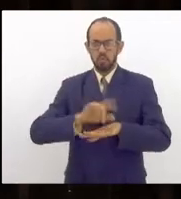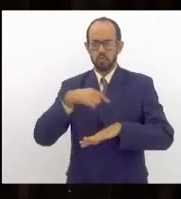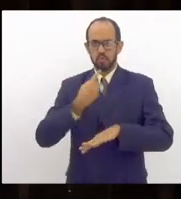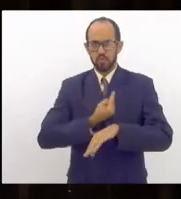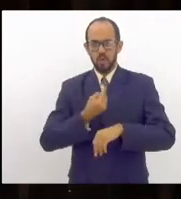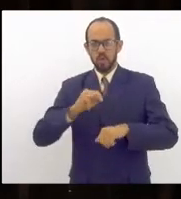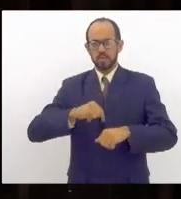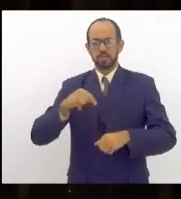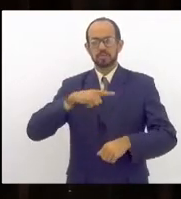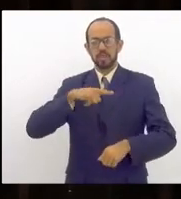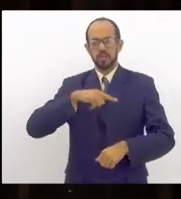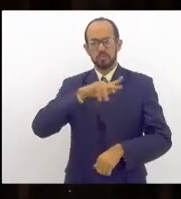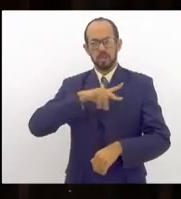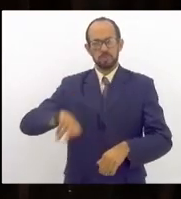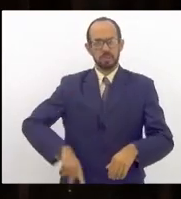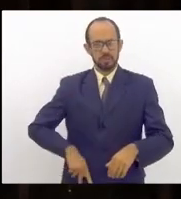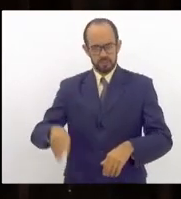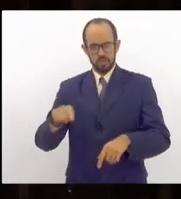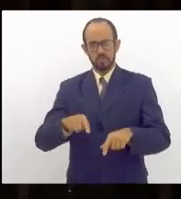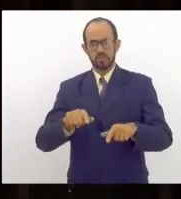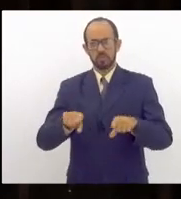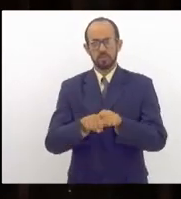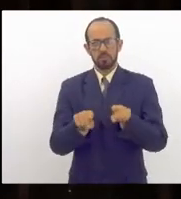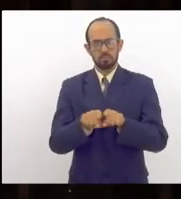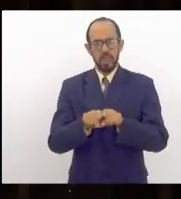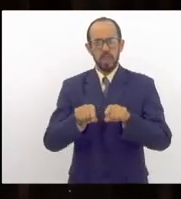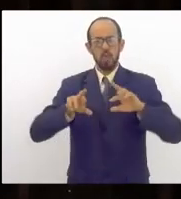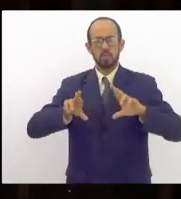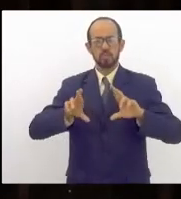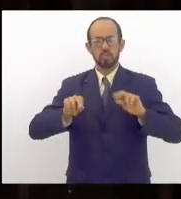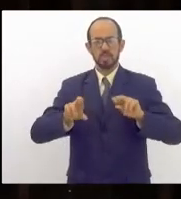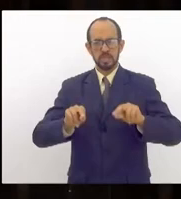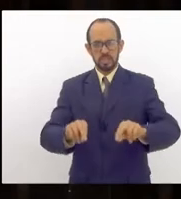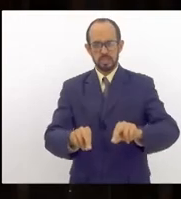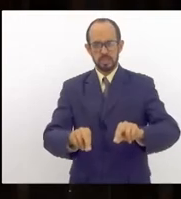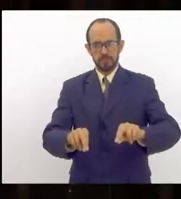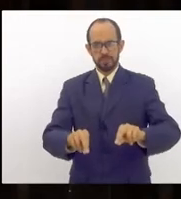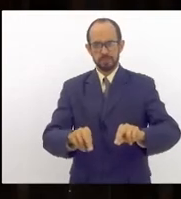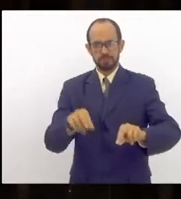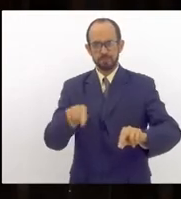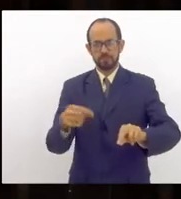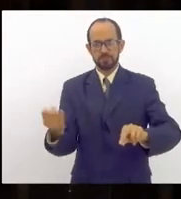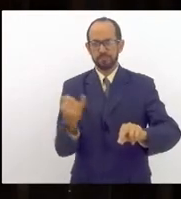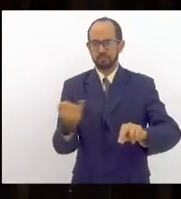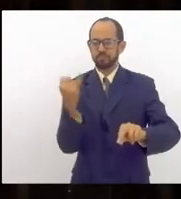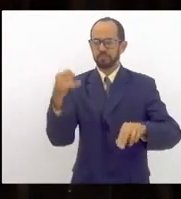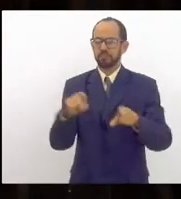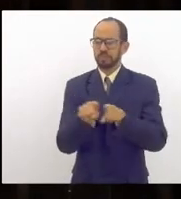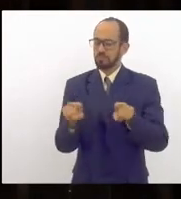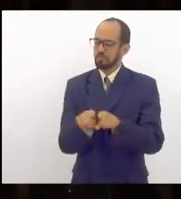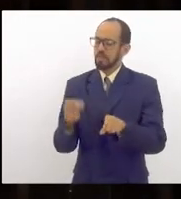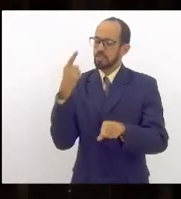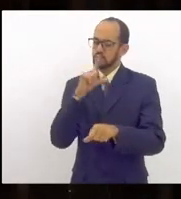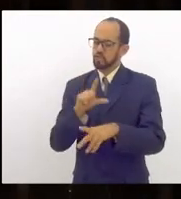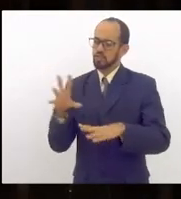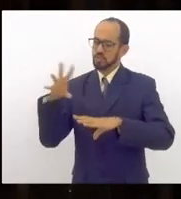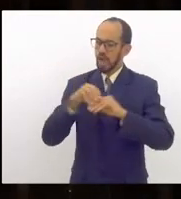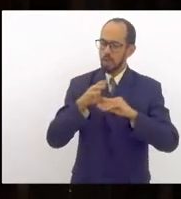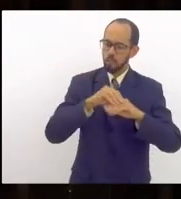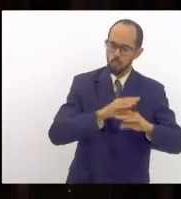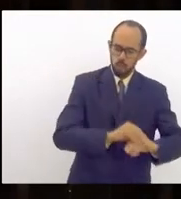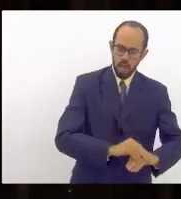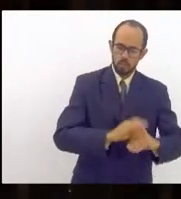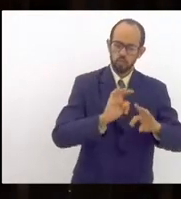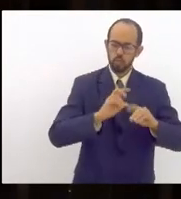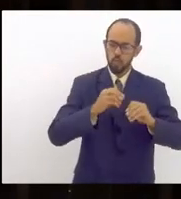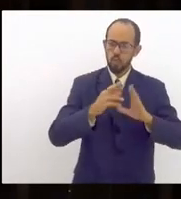à frente da presidência da comissão do trabalho com o Mandato do vereador Willian Siri e seria muito importante que nós tivéssemos levar todo o acúmulo desse relatório para